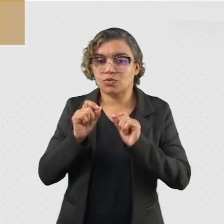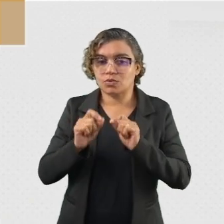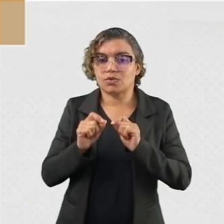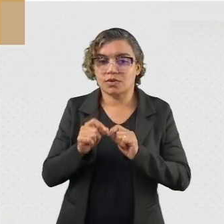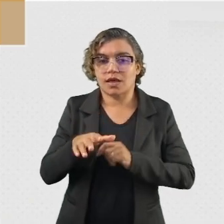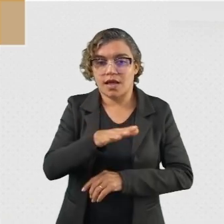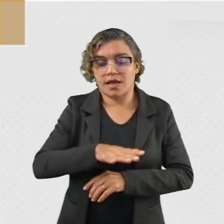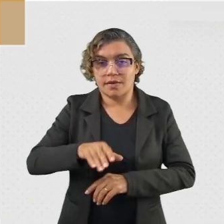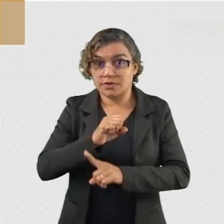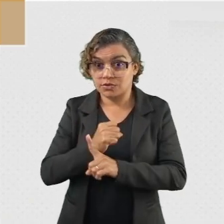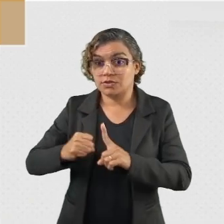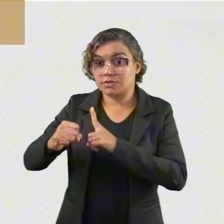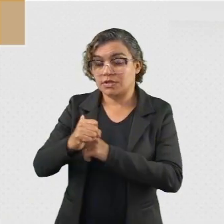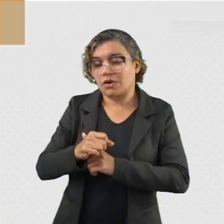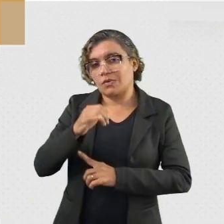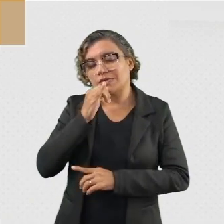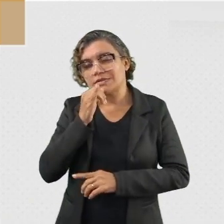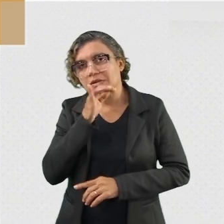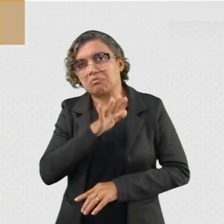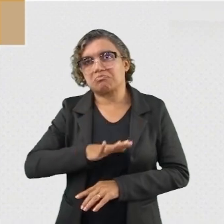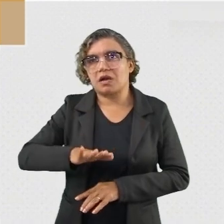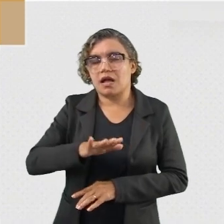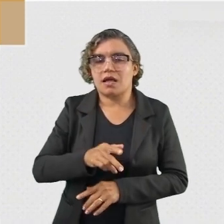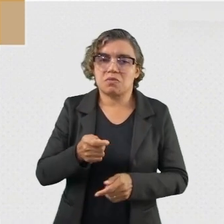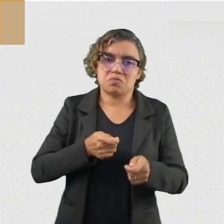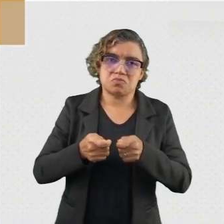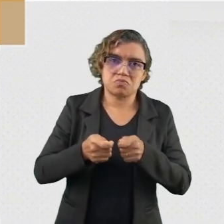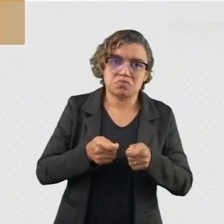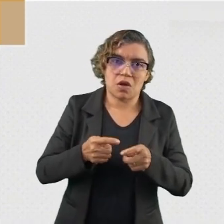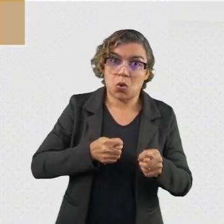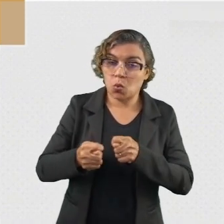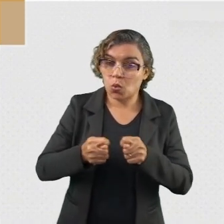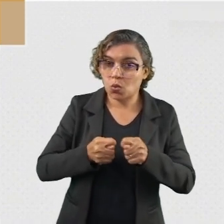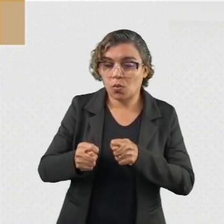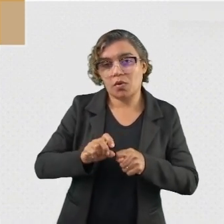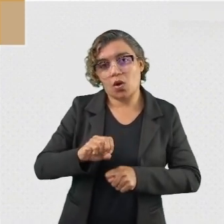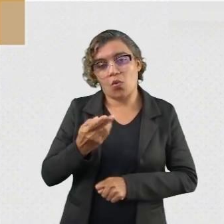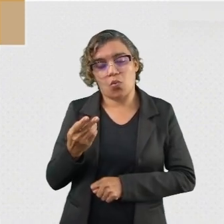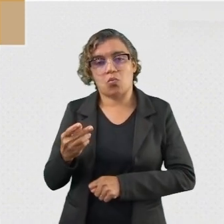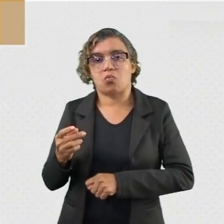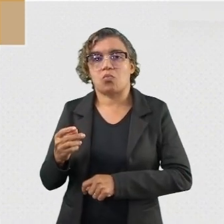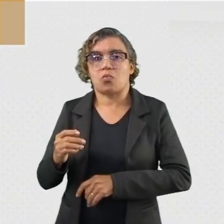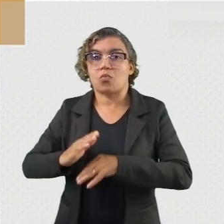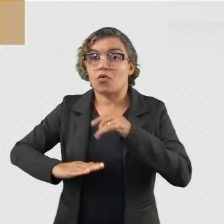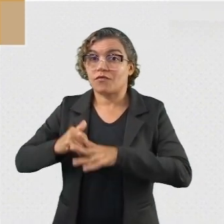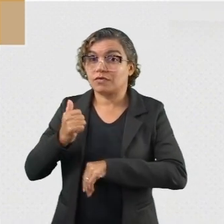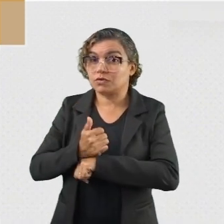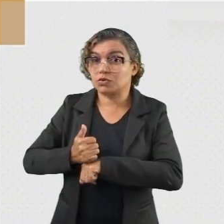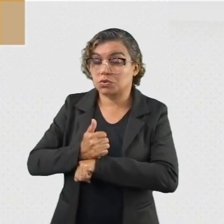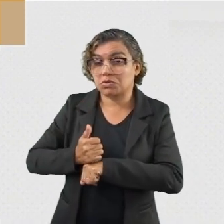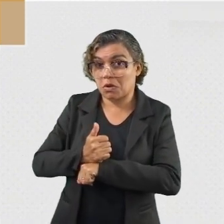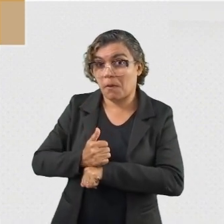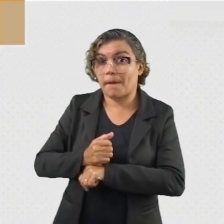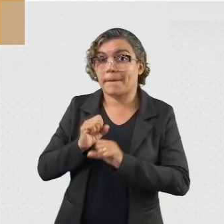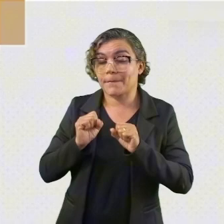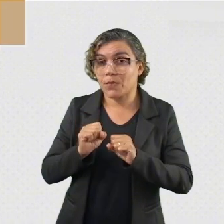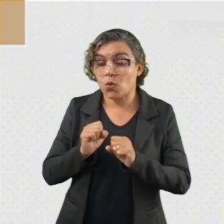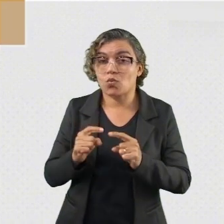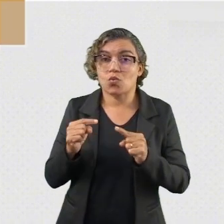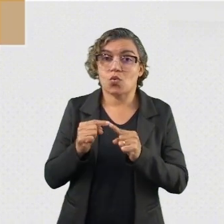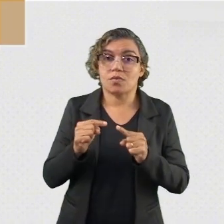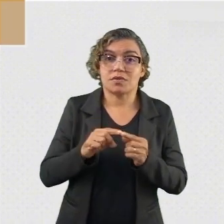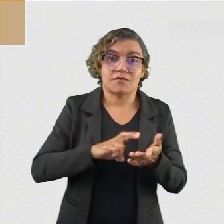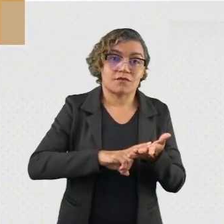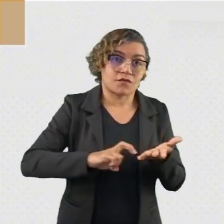associados à questão econômica, por exemplo, uma questão profissional, por exemplo, que podem ter vocabulários